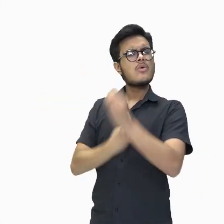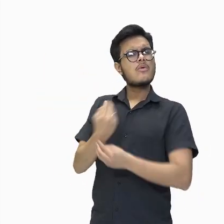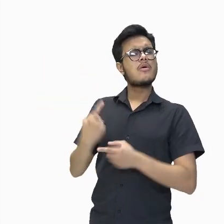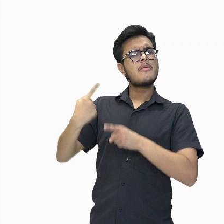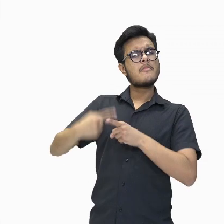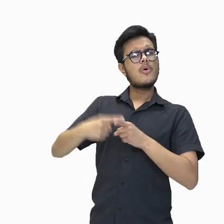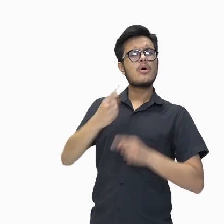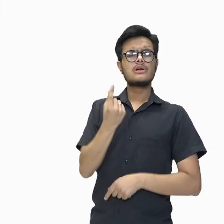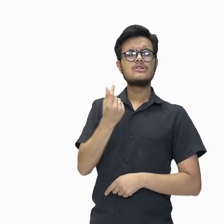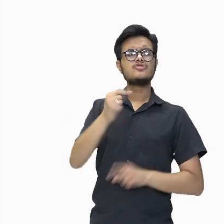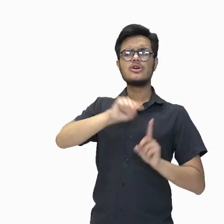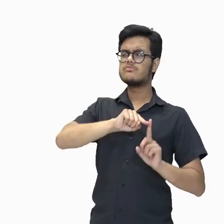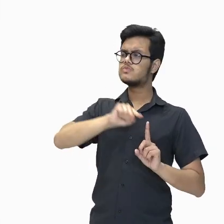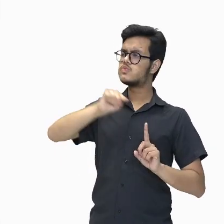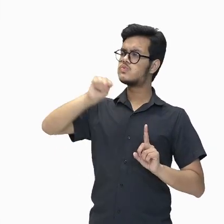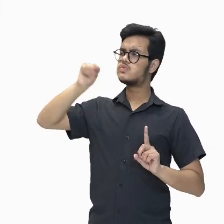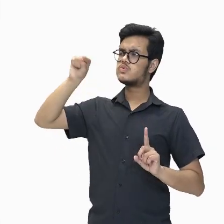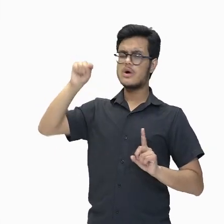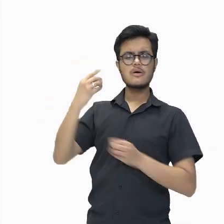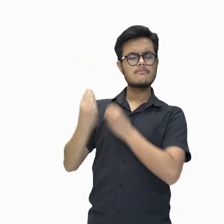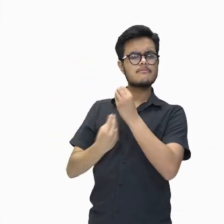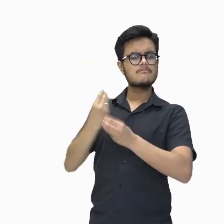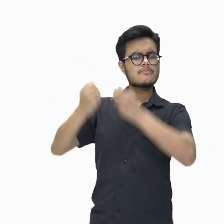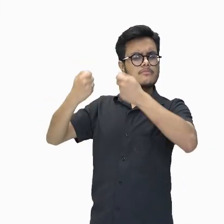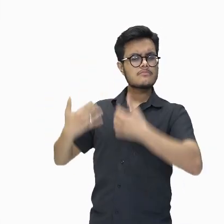é que isso funciona.